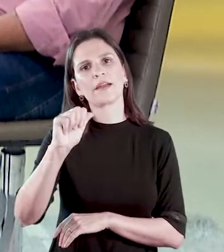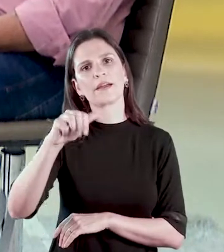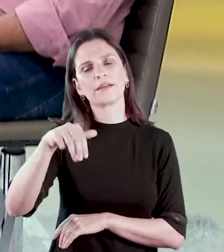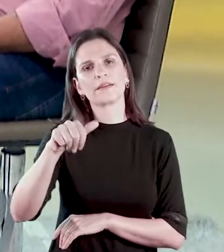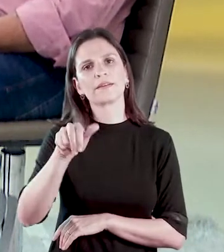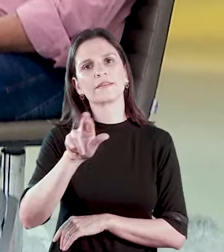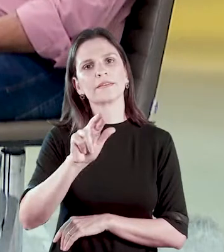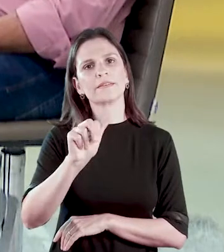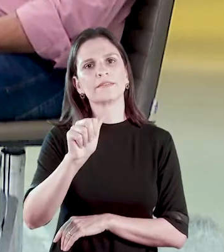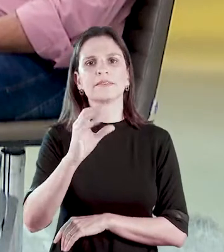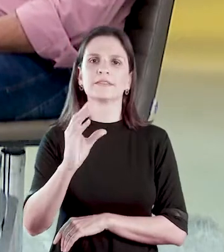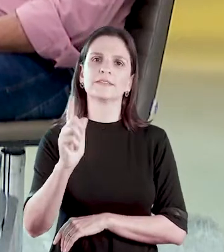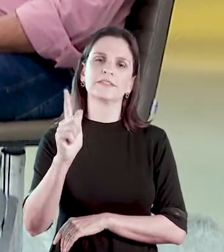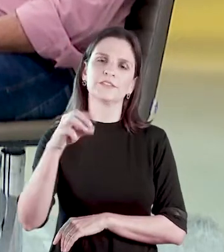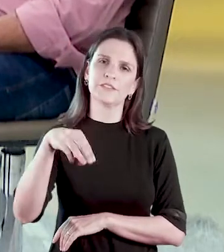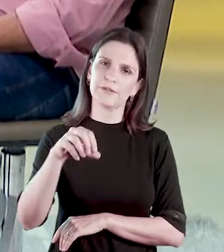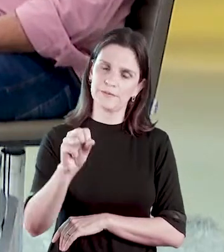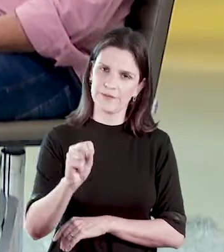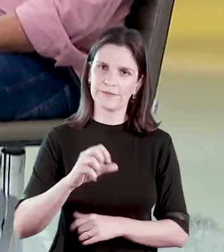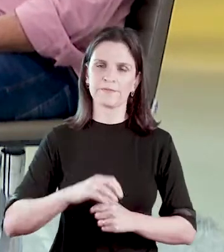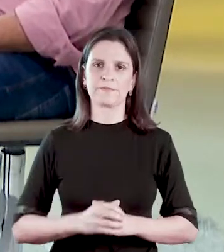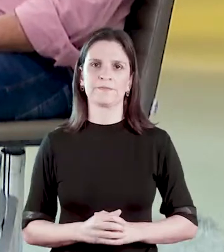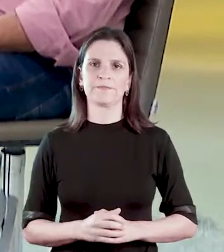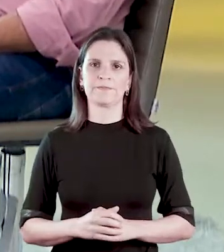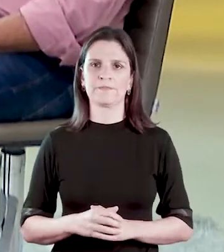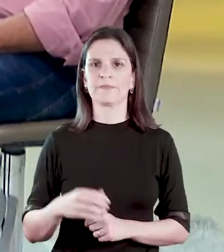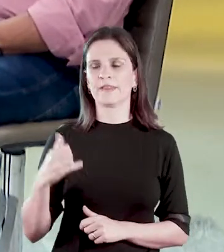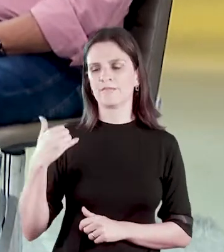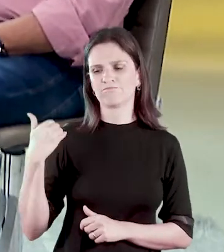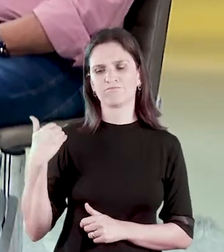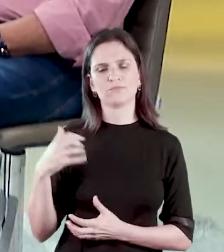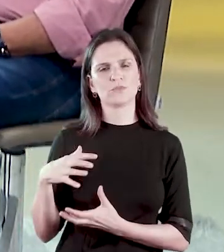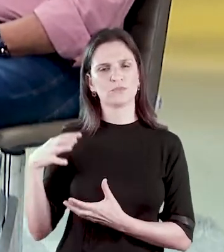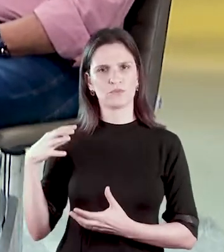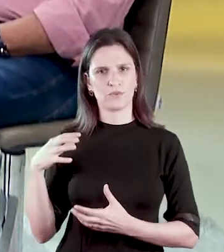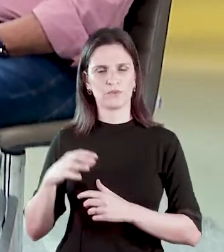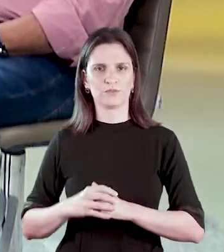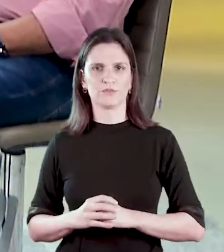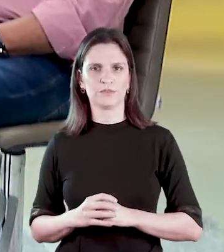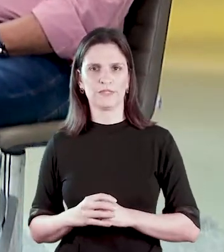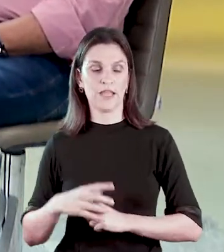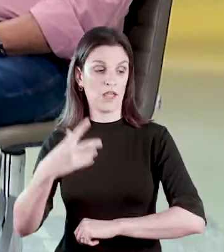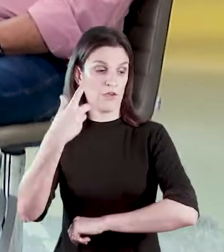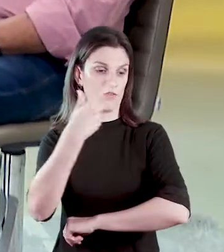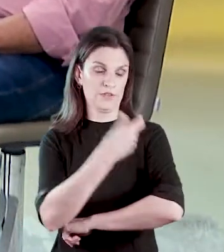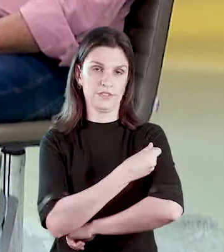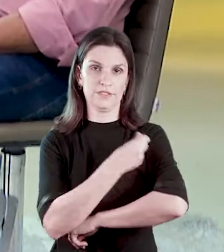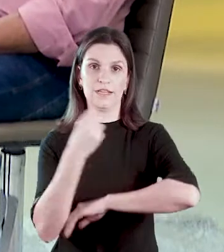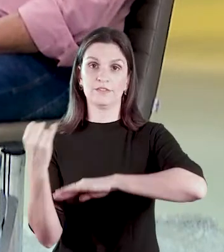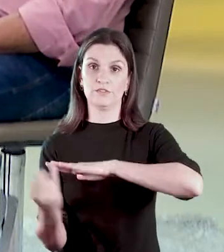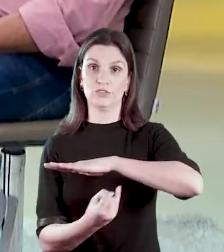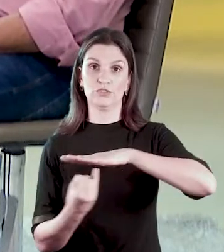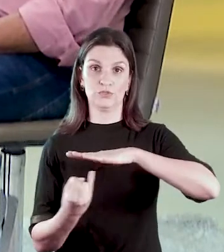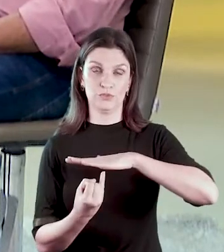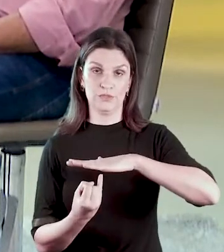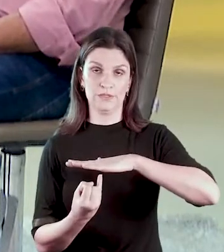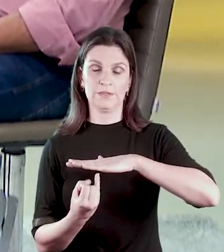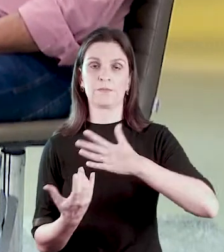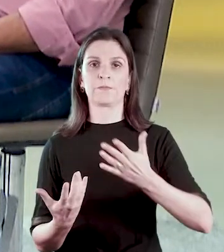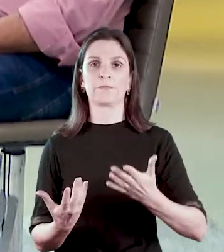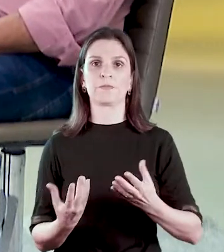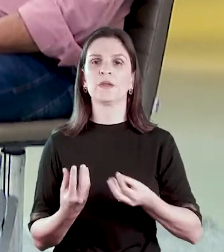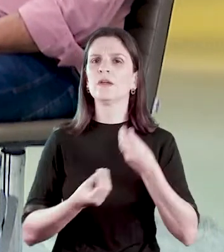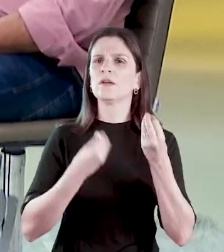pelas redes sociais o câmara CG MS credor em relação aos idosos foram